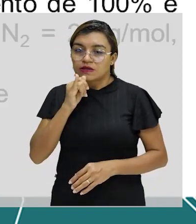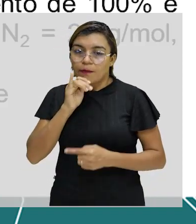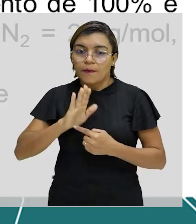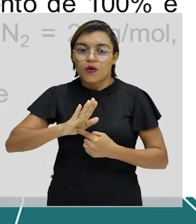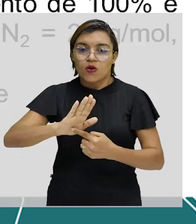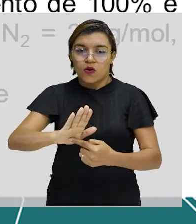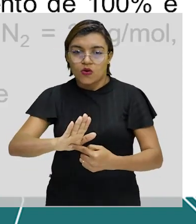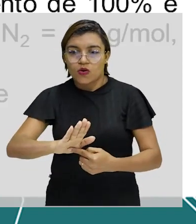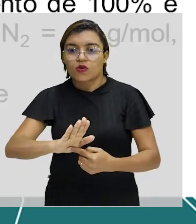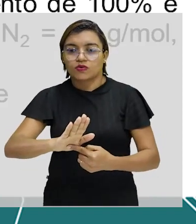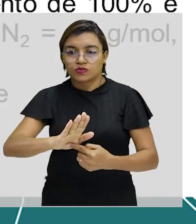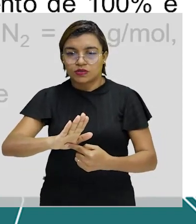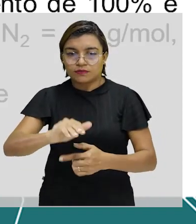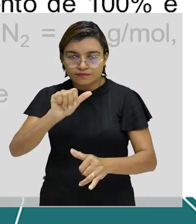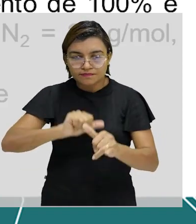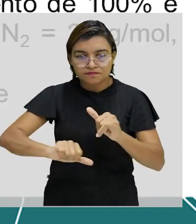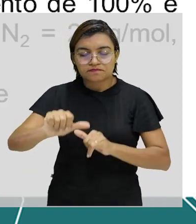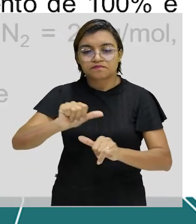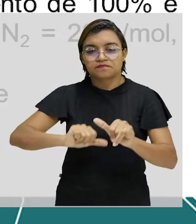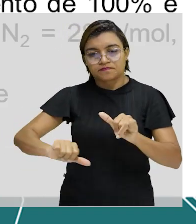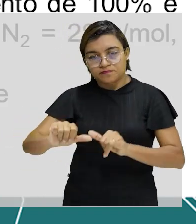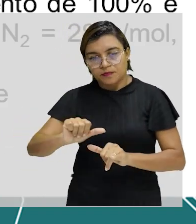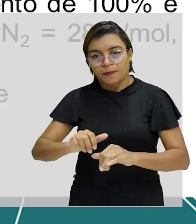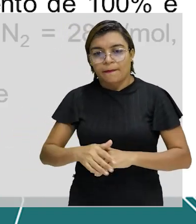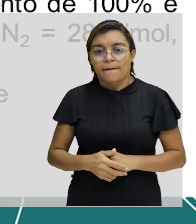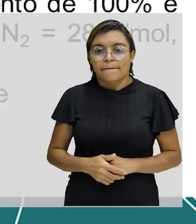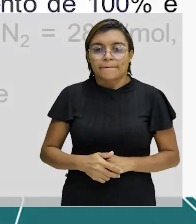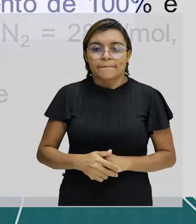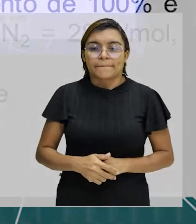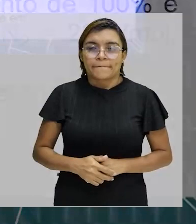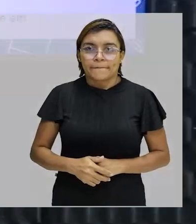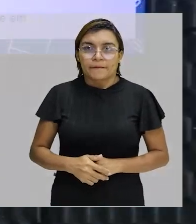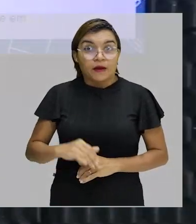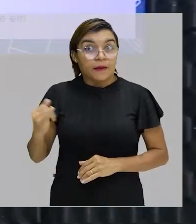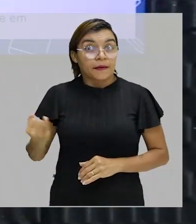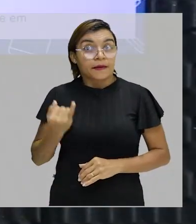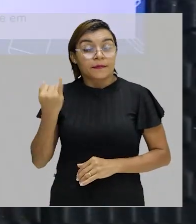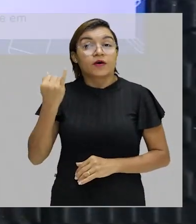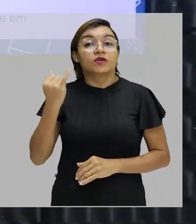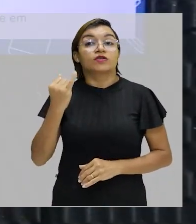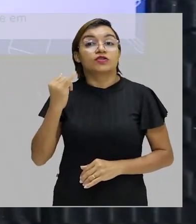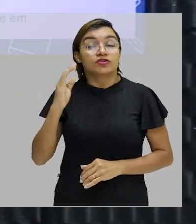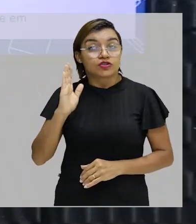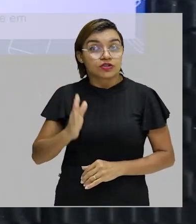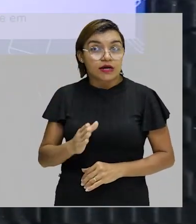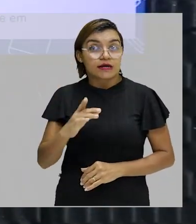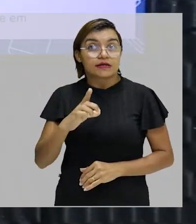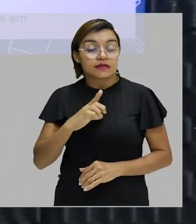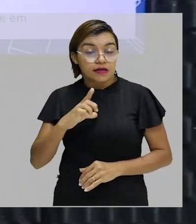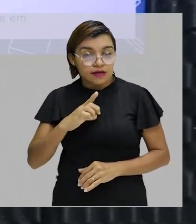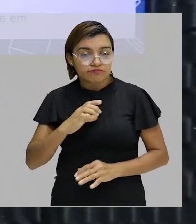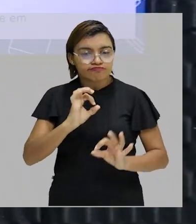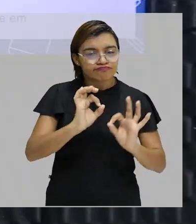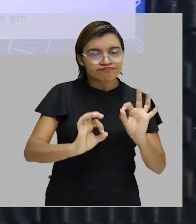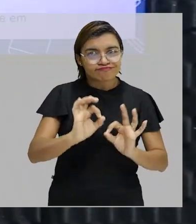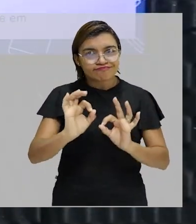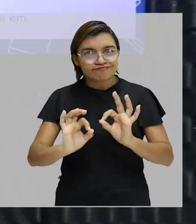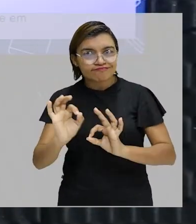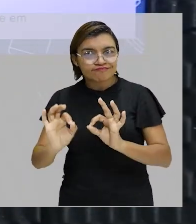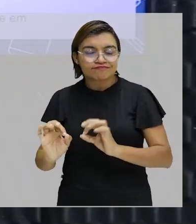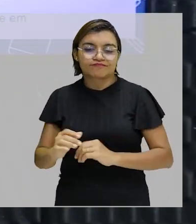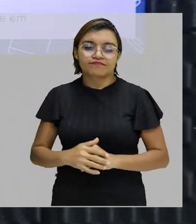balanceada. Então, nós temos aqui a reação, tudo bem? Importantíssimo que ela já se encontra balanceada.